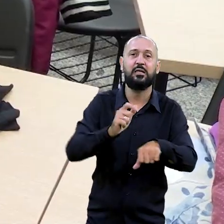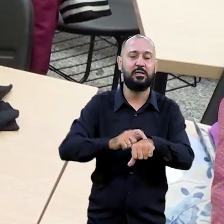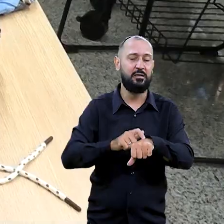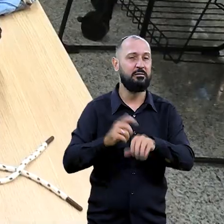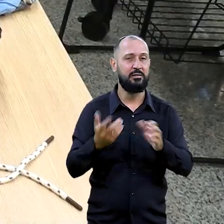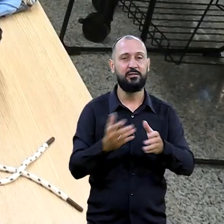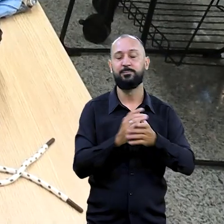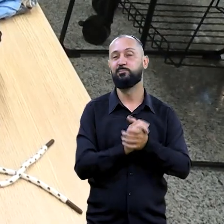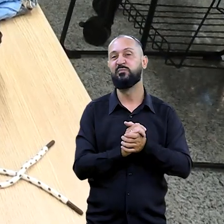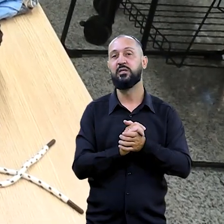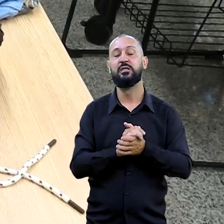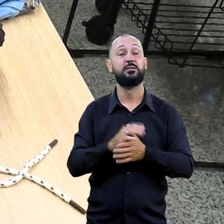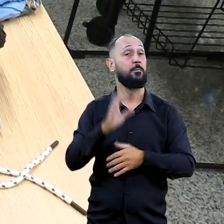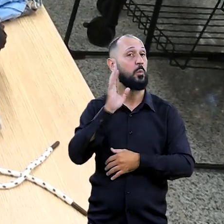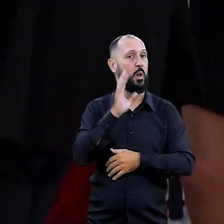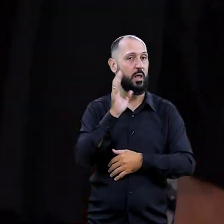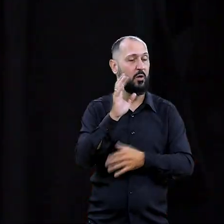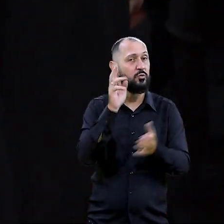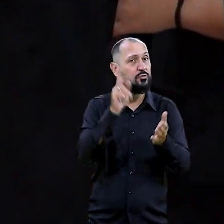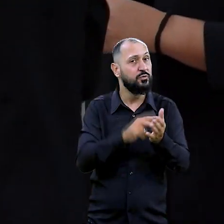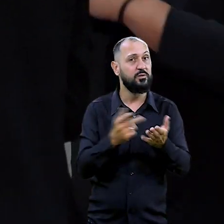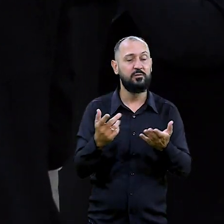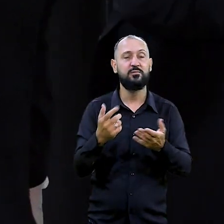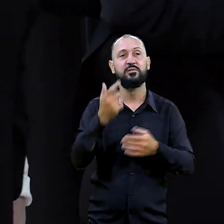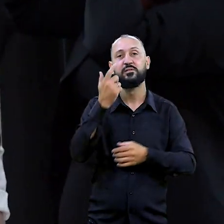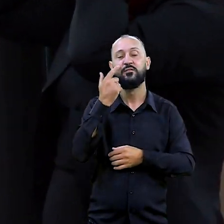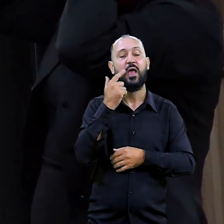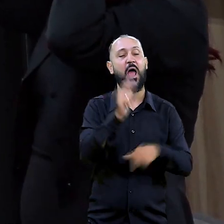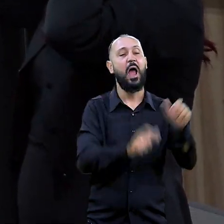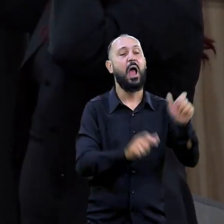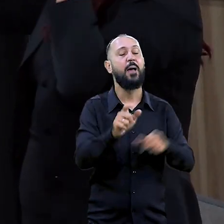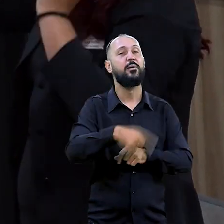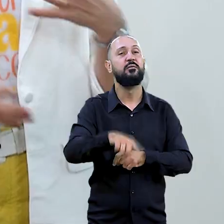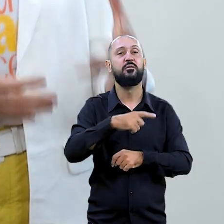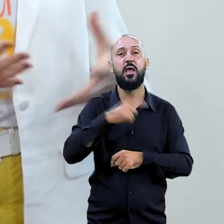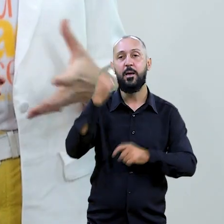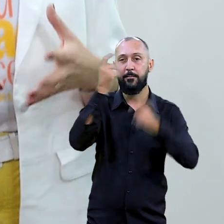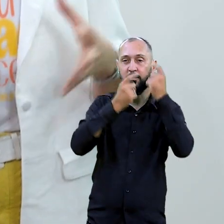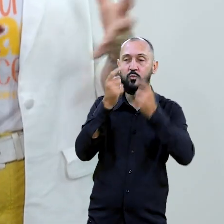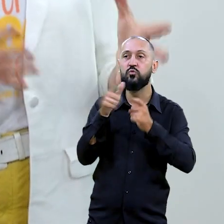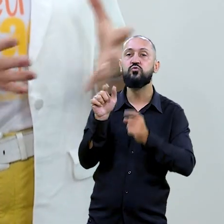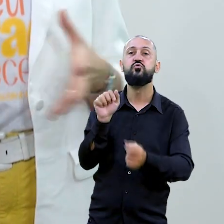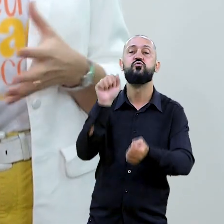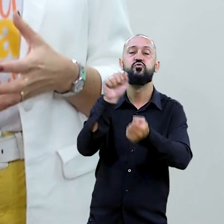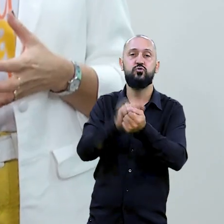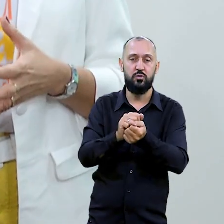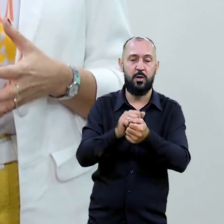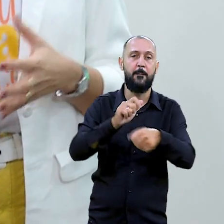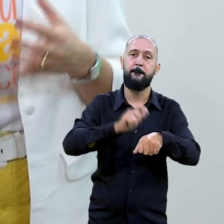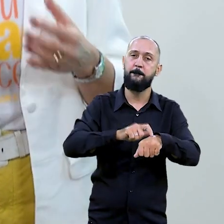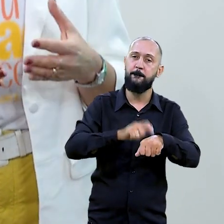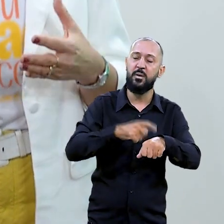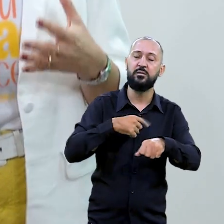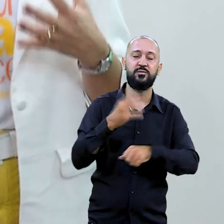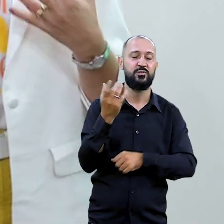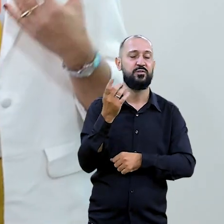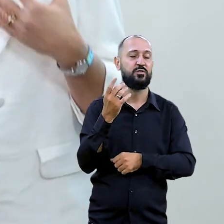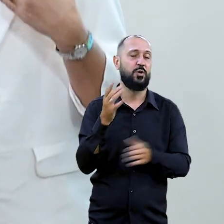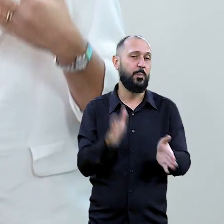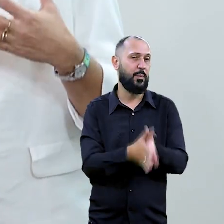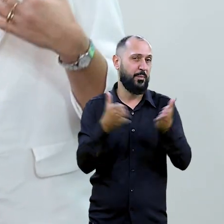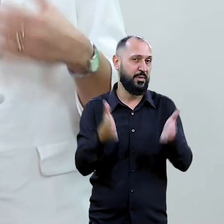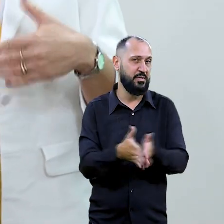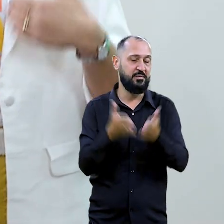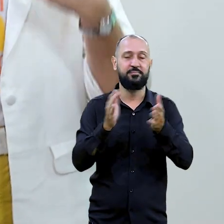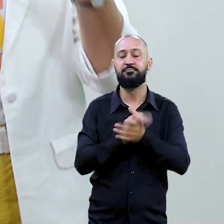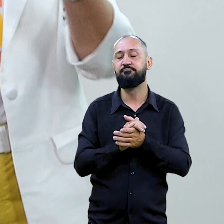filhos, inclusive, né, de fazer aquela doação da roupa que já não cabe Tem mais, todo um ritual né? Tem antes. todo o ritual. Então isso é muito bacana, né? Realmente você vê